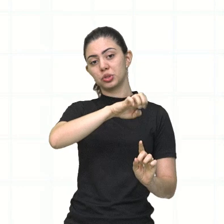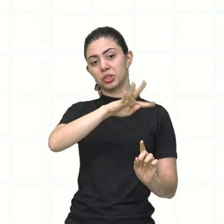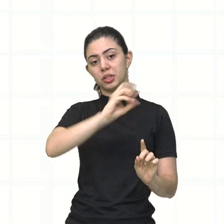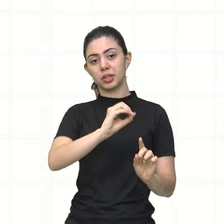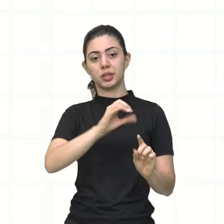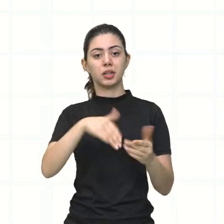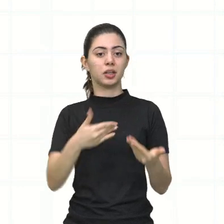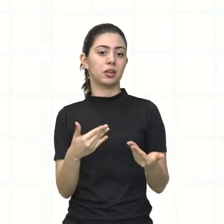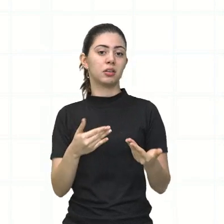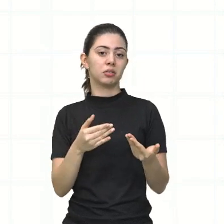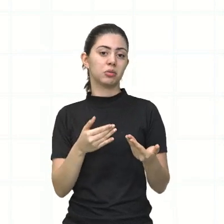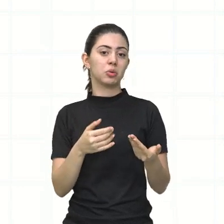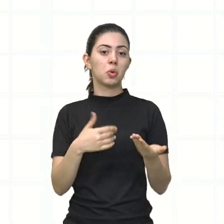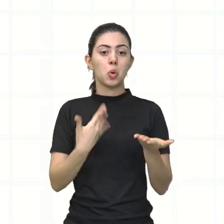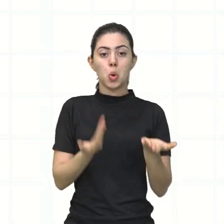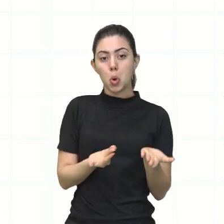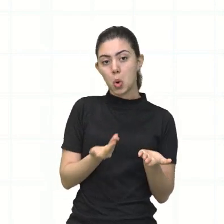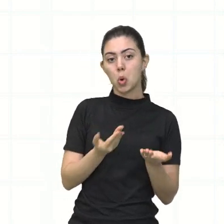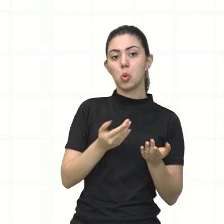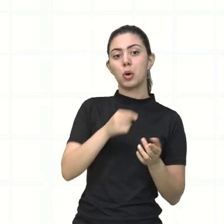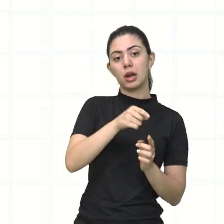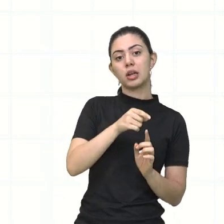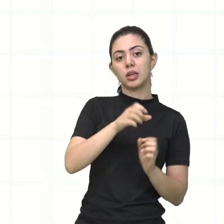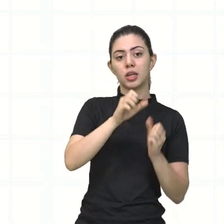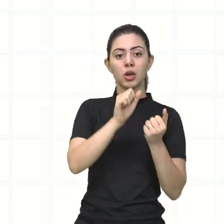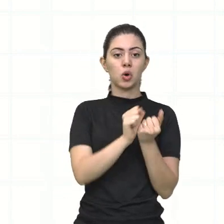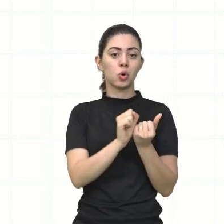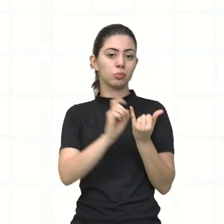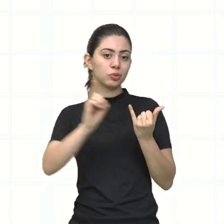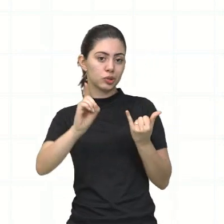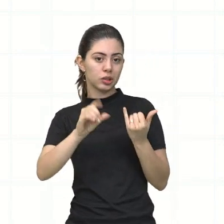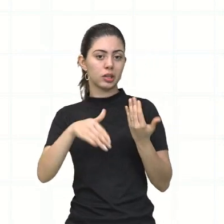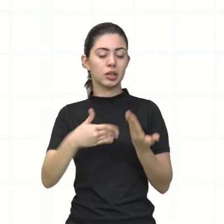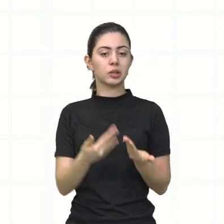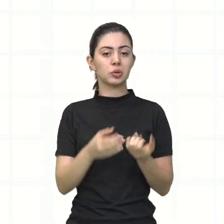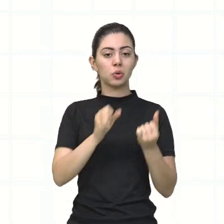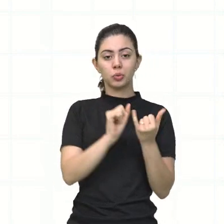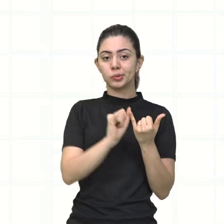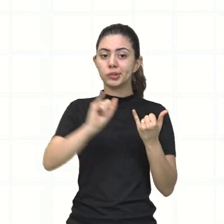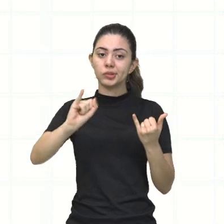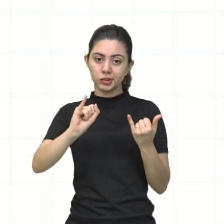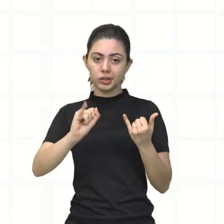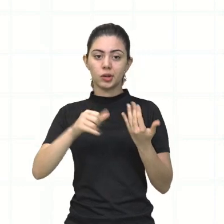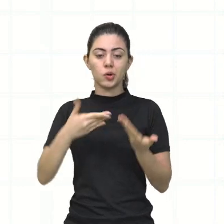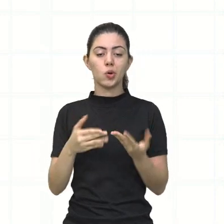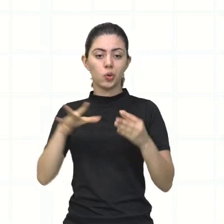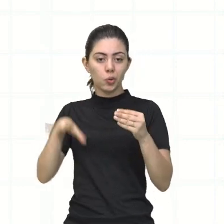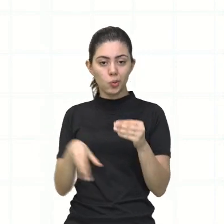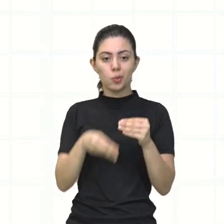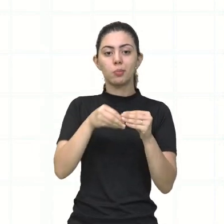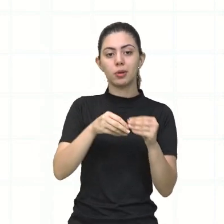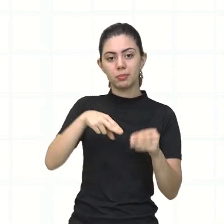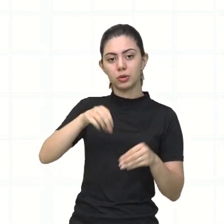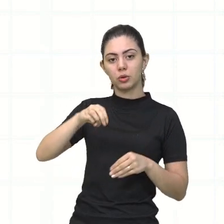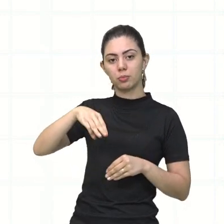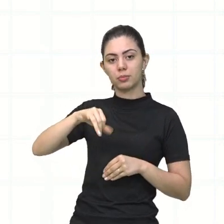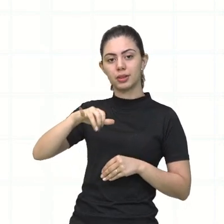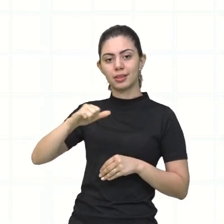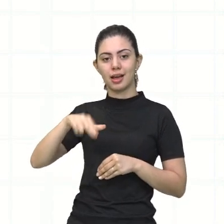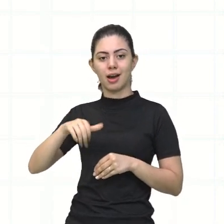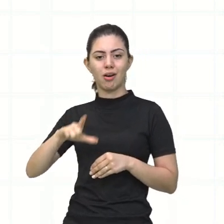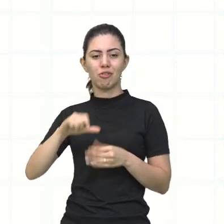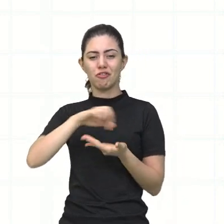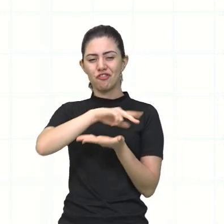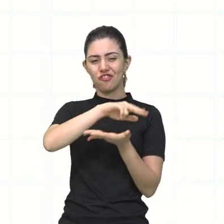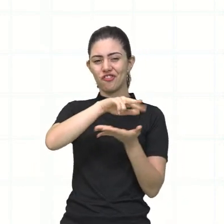estão na posição de um objeto direto. As objetivas indiretas, as completivas nominais, as predicativas apositivas, todas